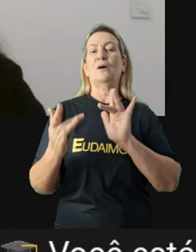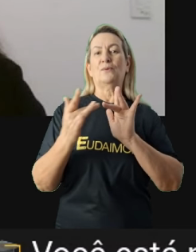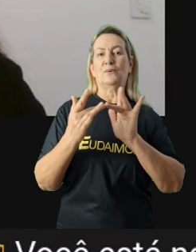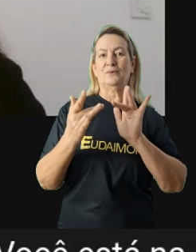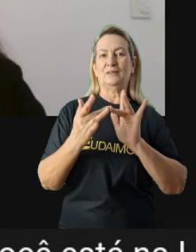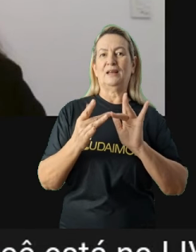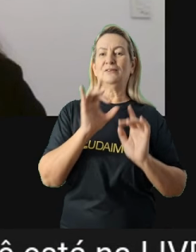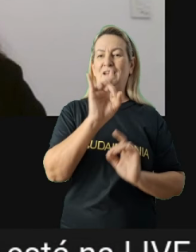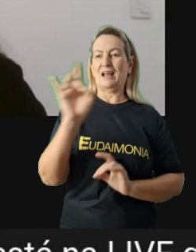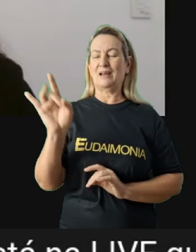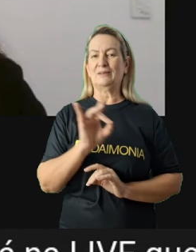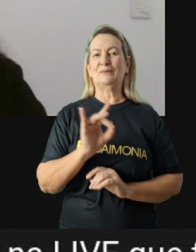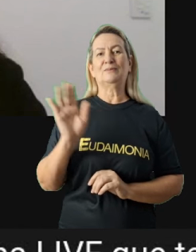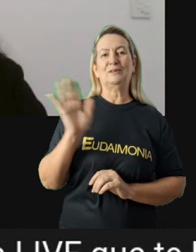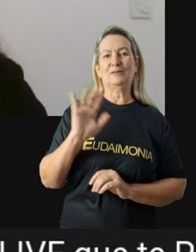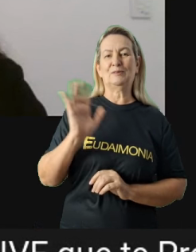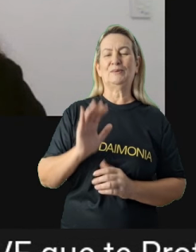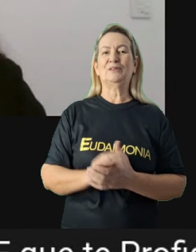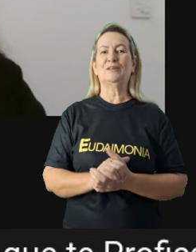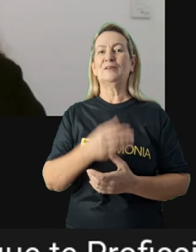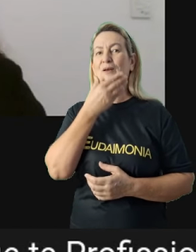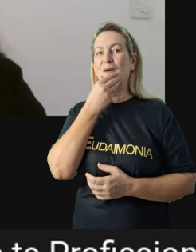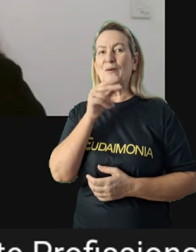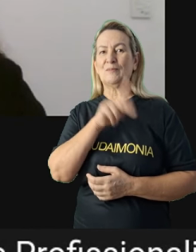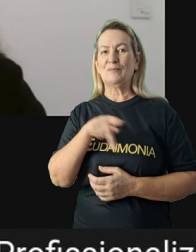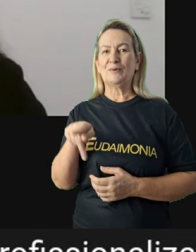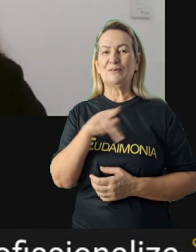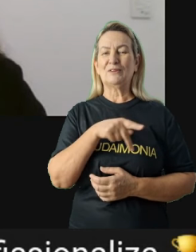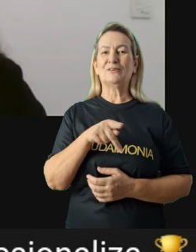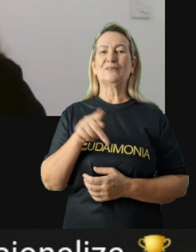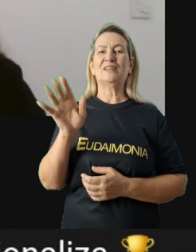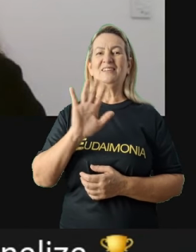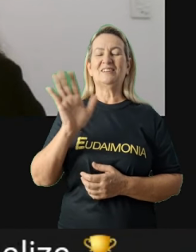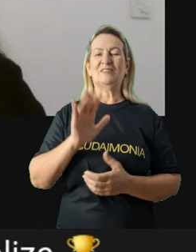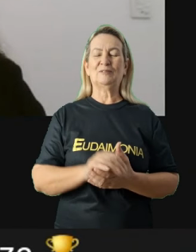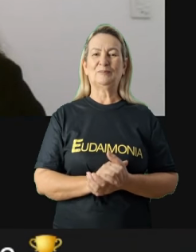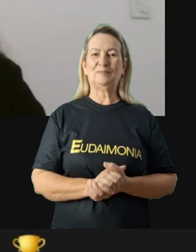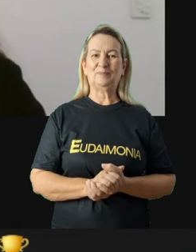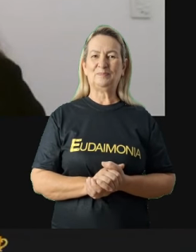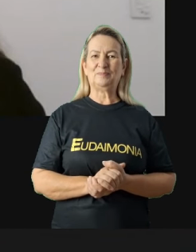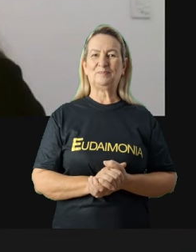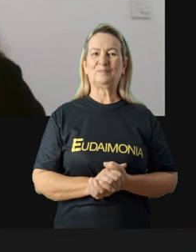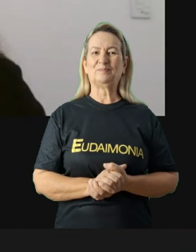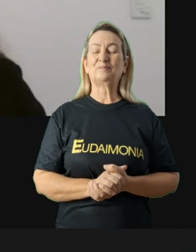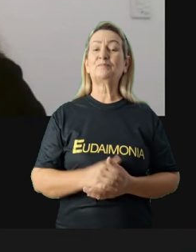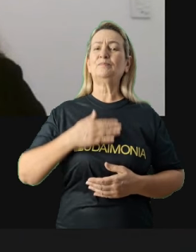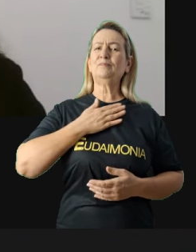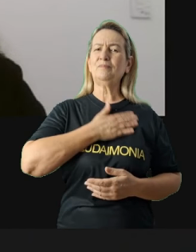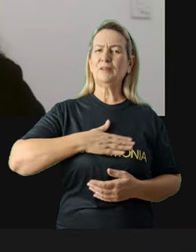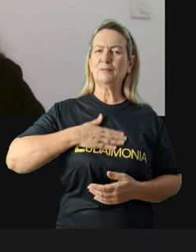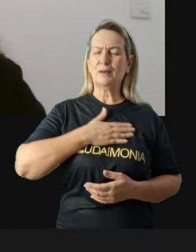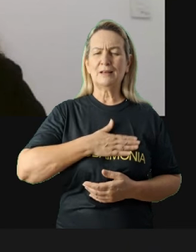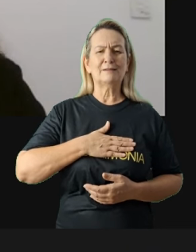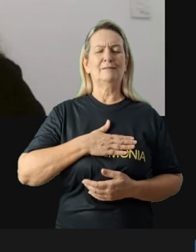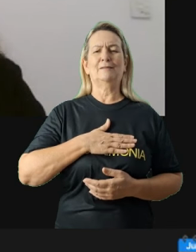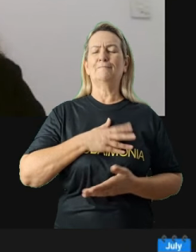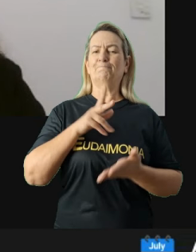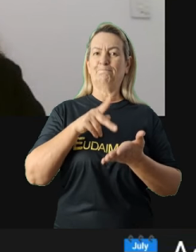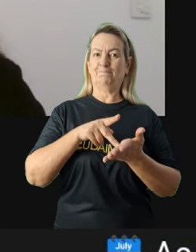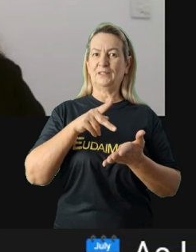o seu trabalho, deixar seus contatos, enfim. Gente, agora é hora de se despedir. Professor Pirangi, começa dando tchau aí para essa galera